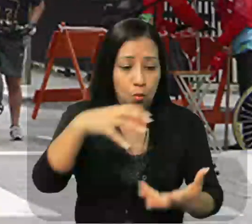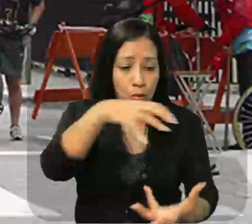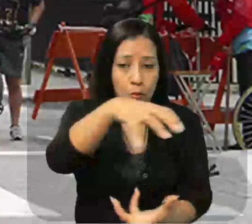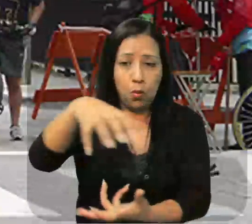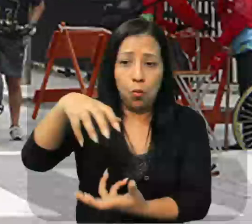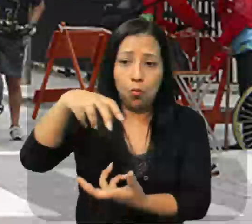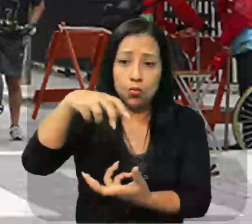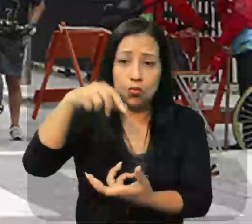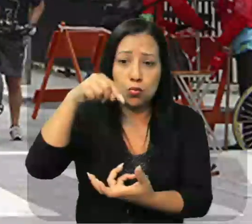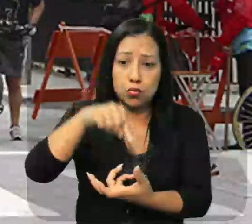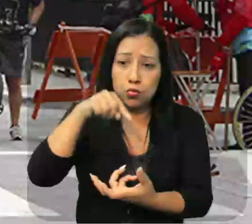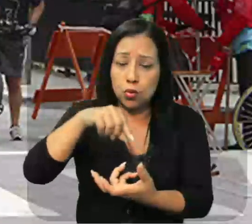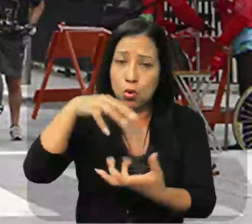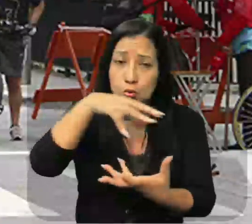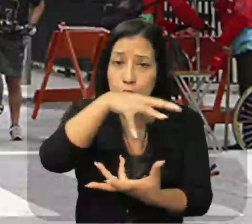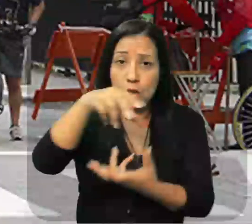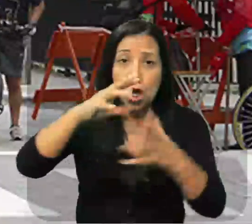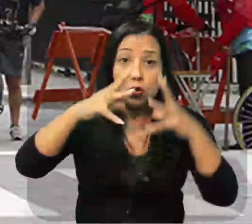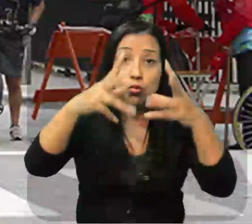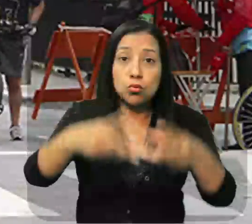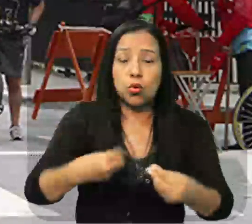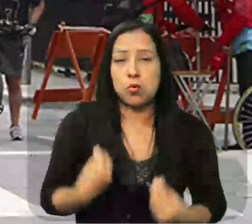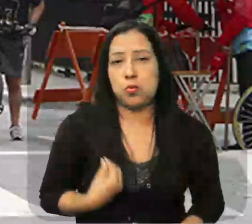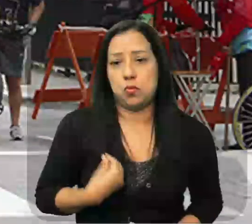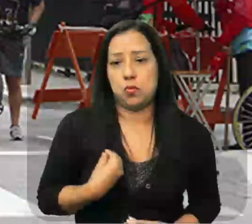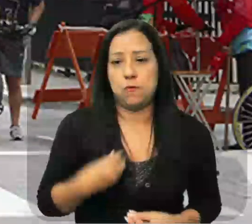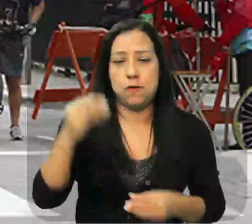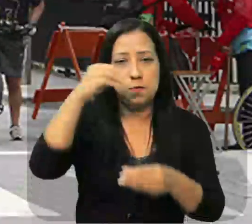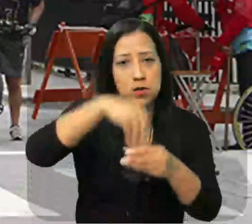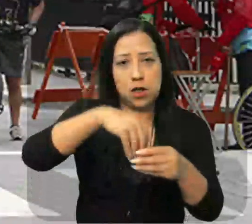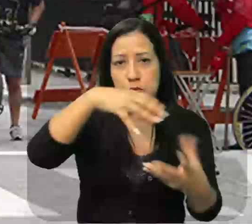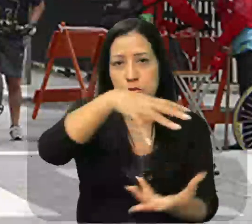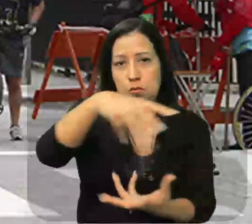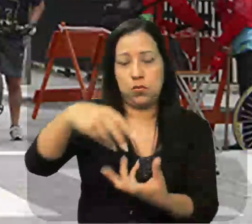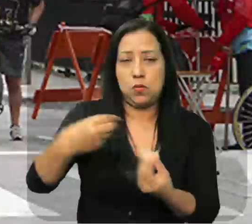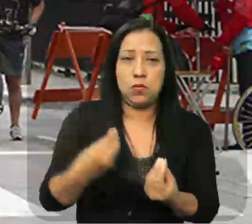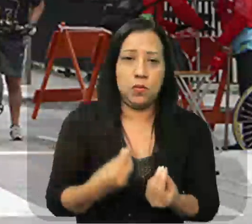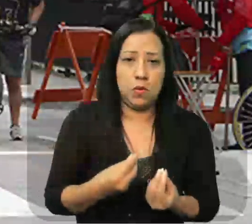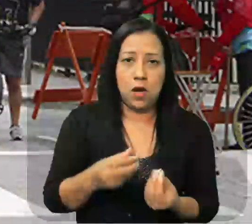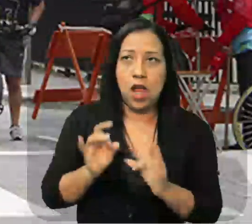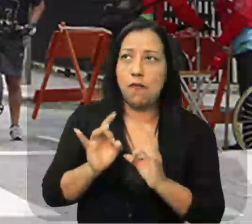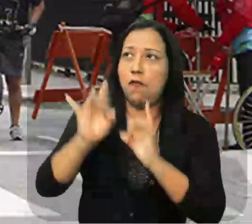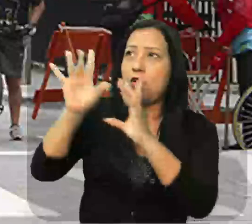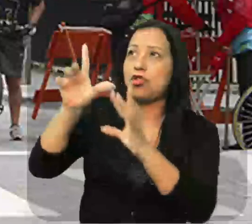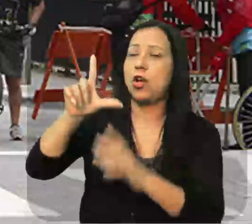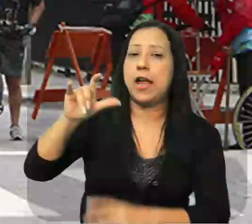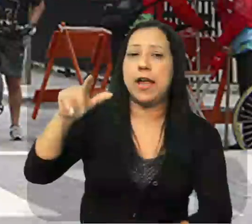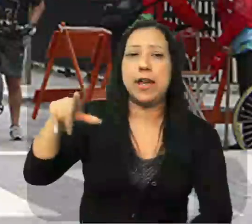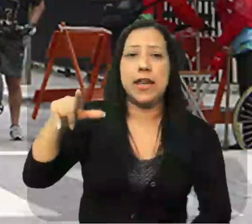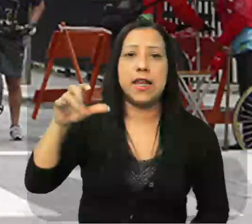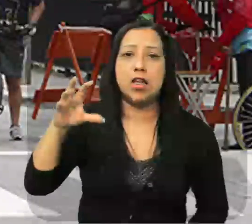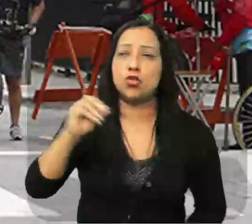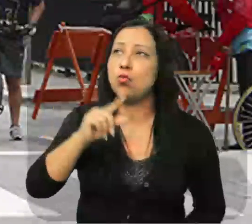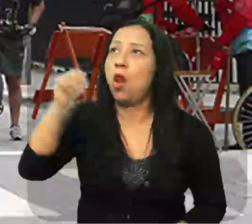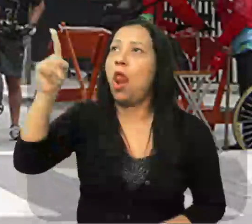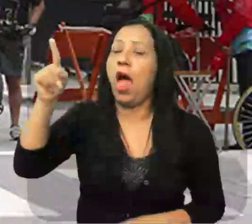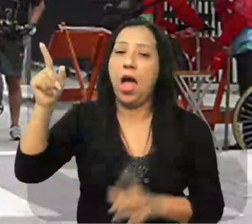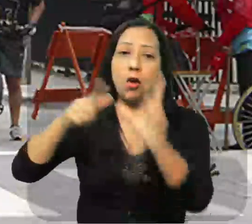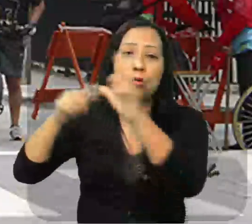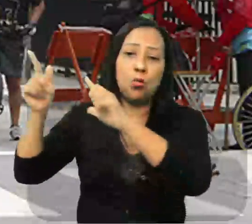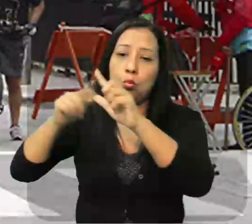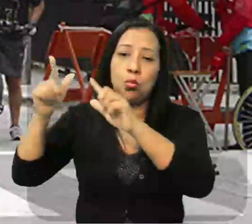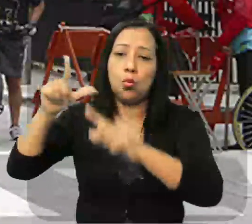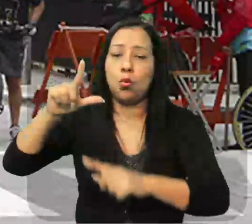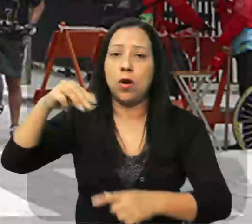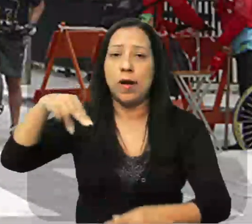casa, chamado planeta Terra. Não tem como a gente jogar nosso lixo. Ah, vou jogar agora o lixo lá em Vênus. Não,